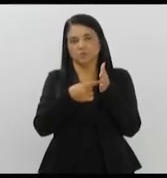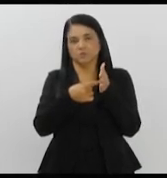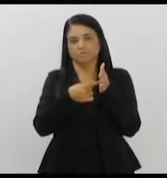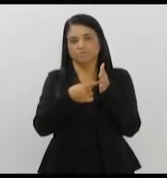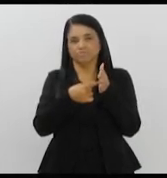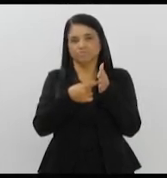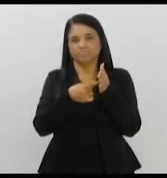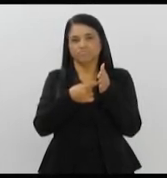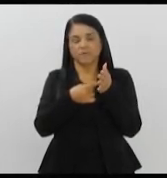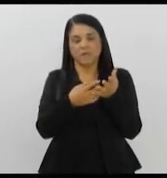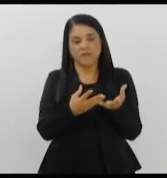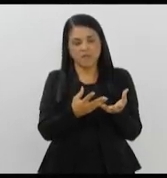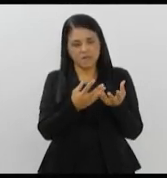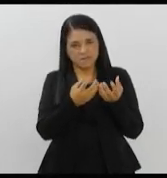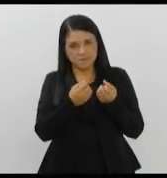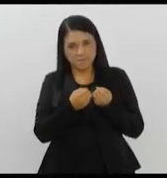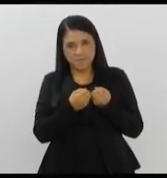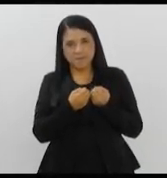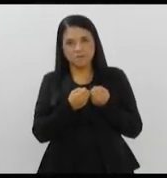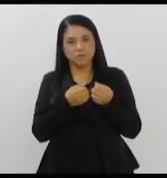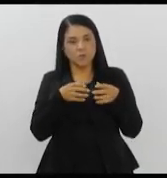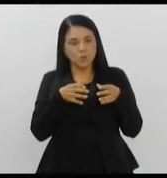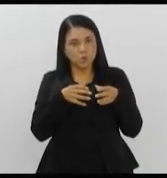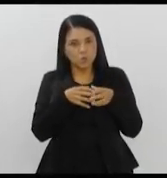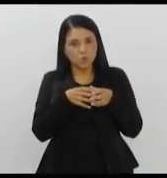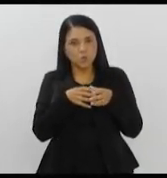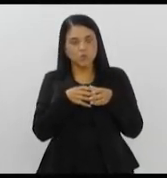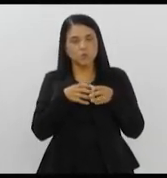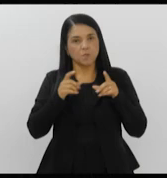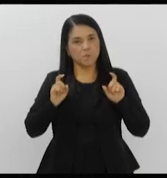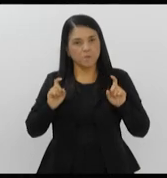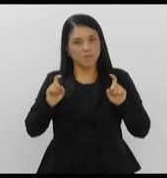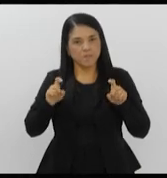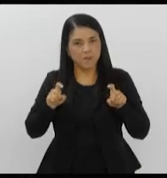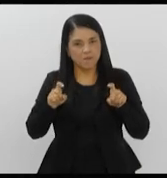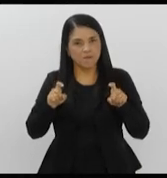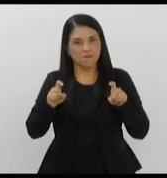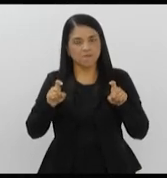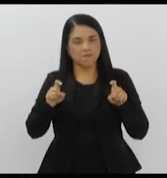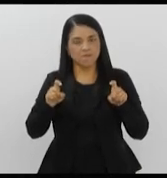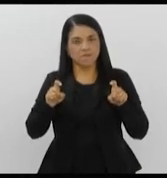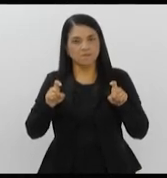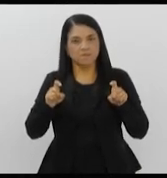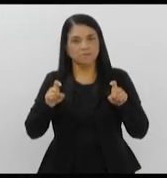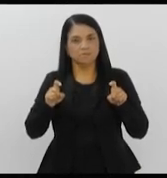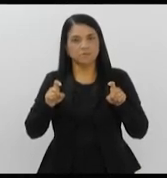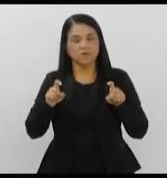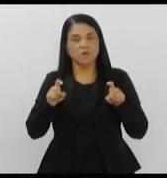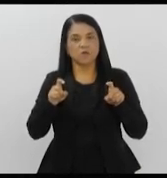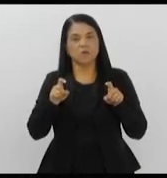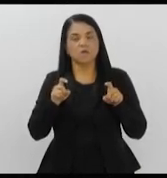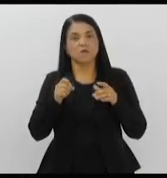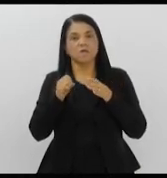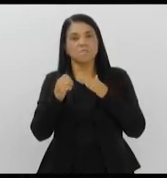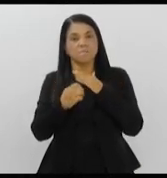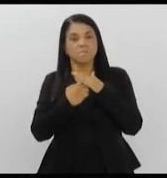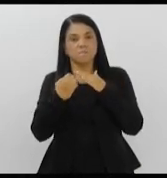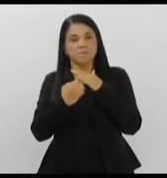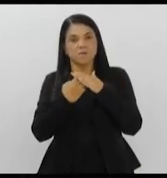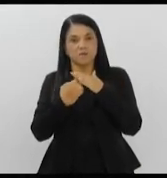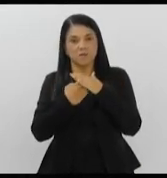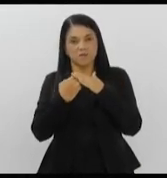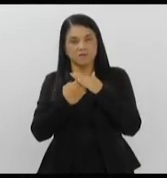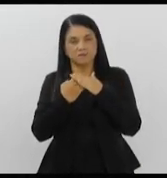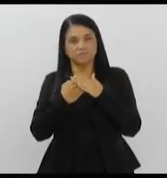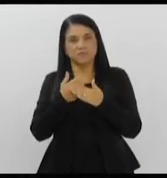vem recebendo através da nossa equipe, do nosso mandato, de uma concessionária que já, desde a